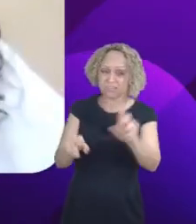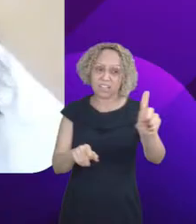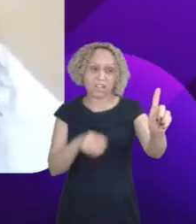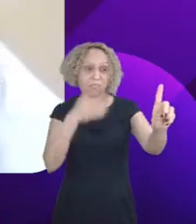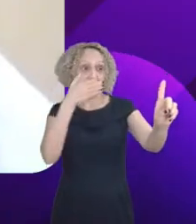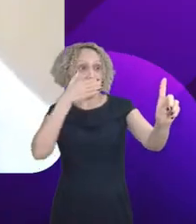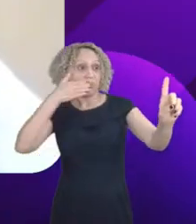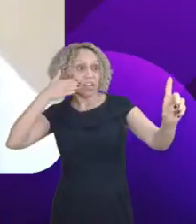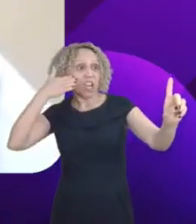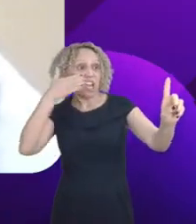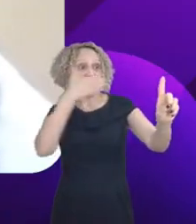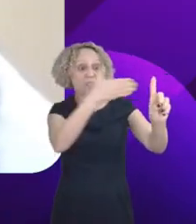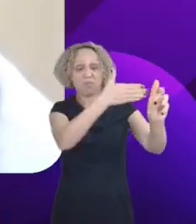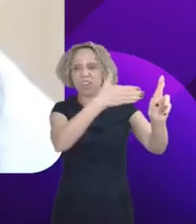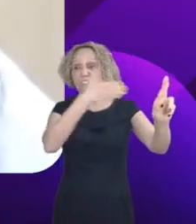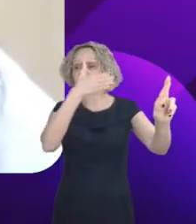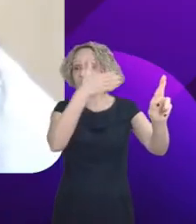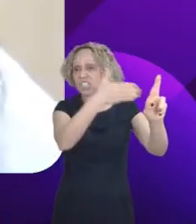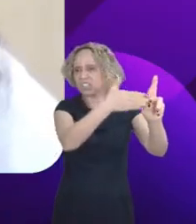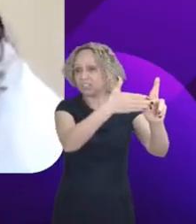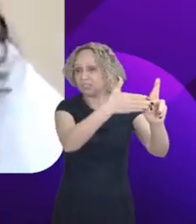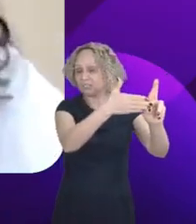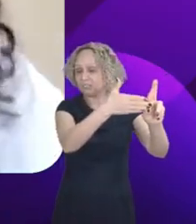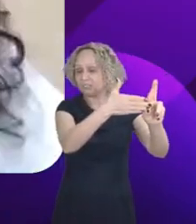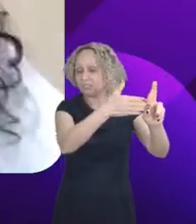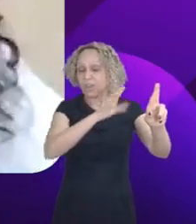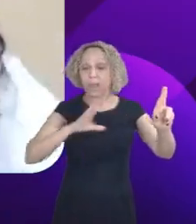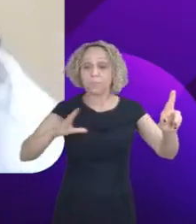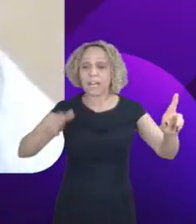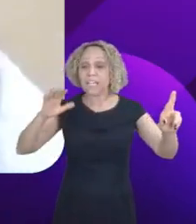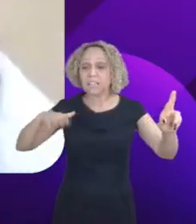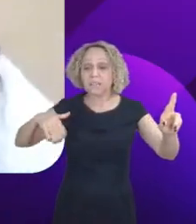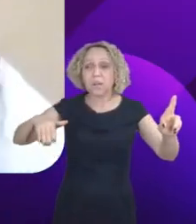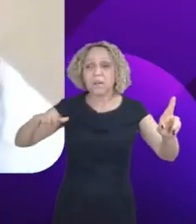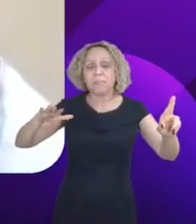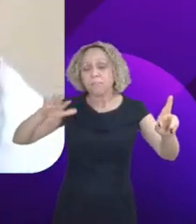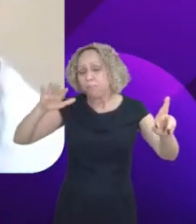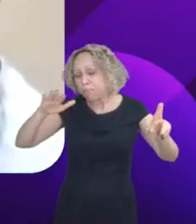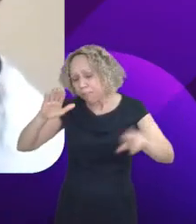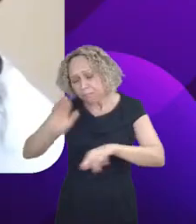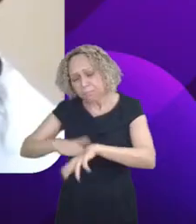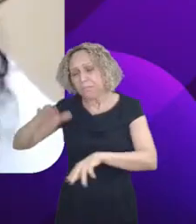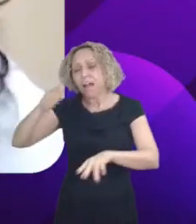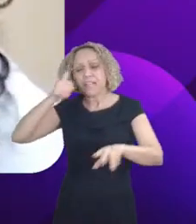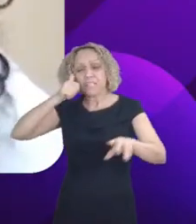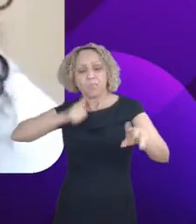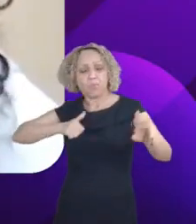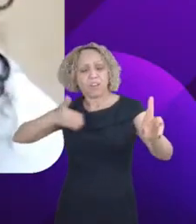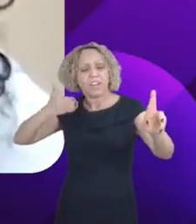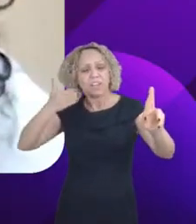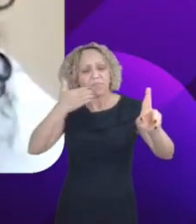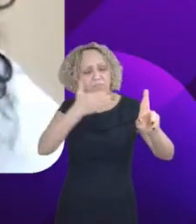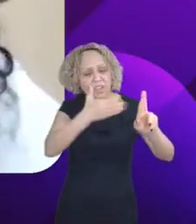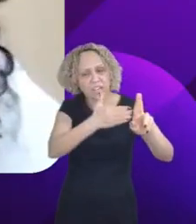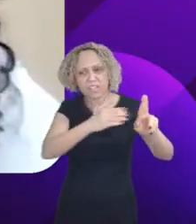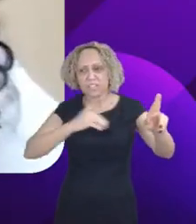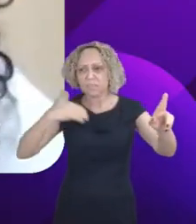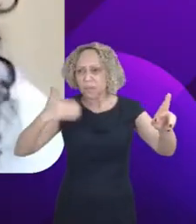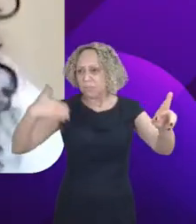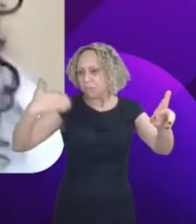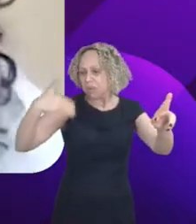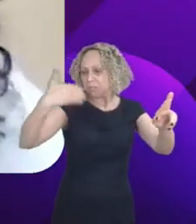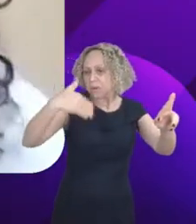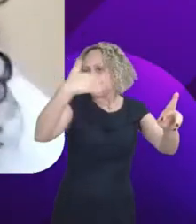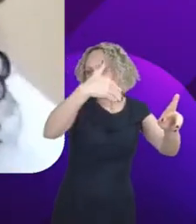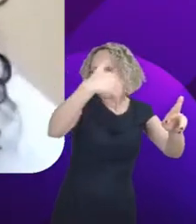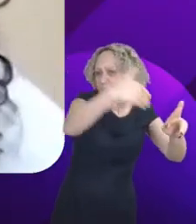gente precisa fortalecer as mulheres. Encorajá-las à disputa de espaços de poder. E mais do que isso, fazer com que